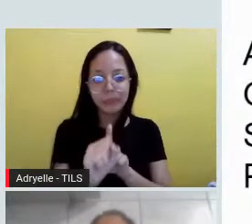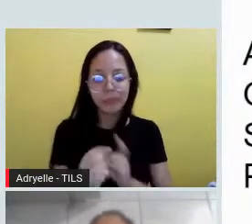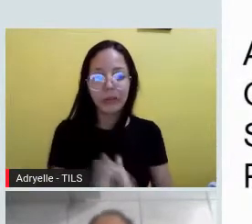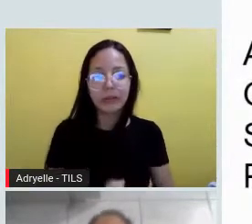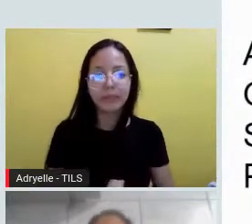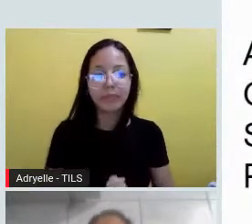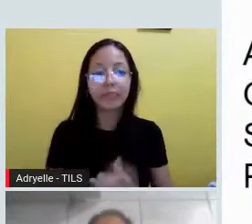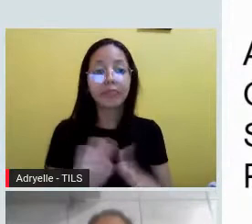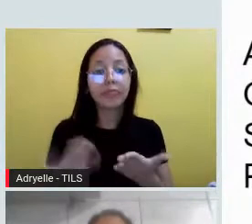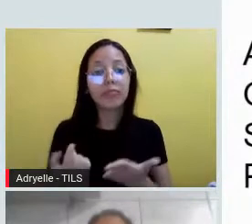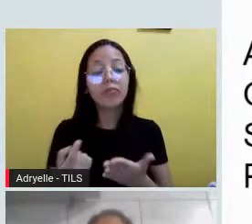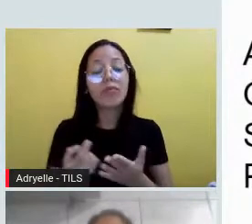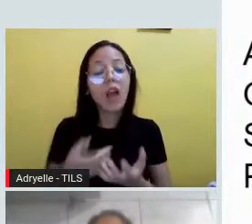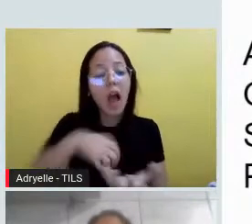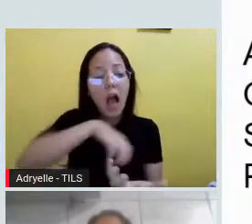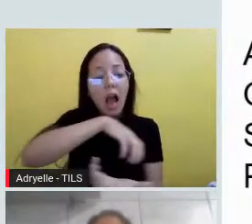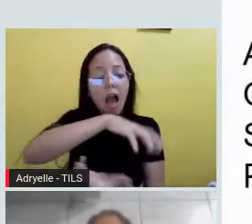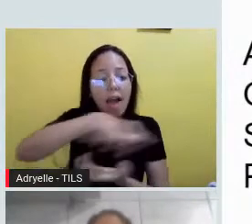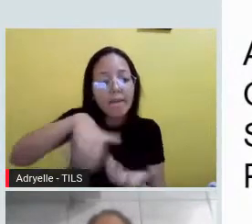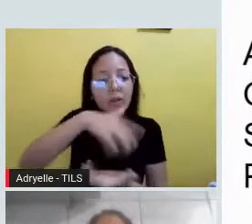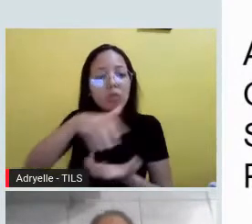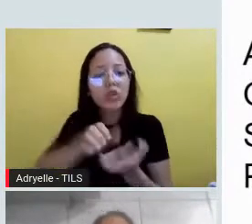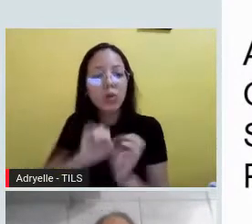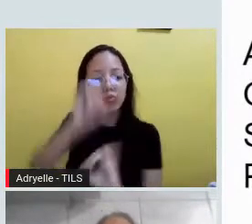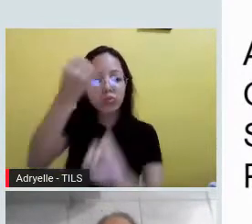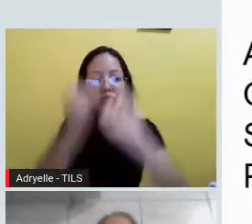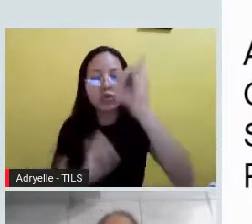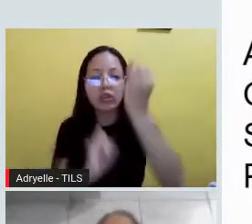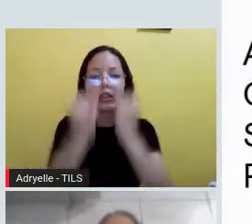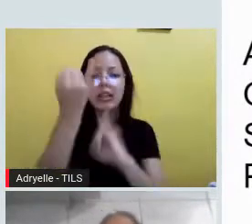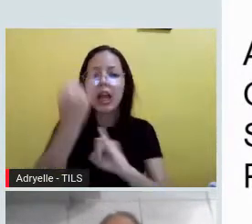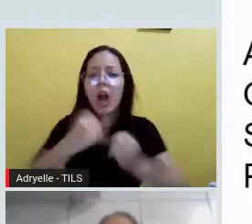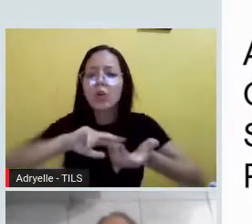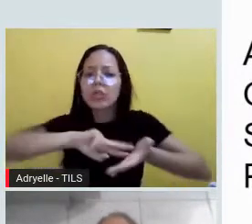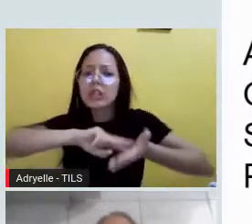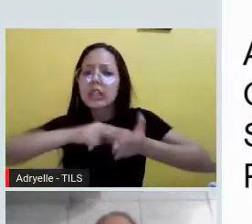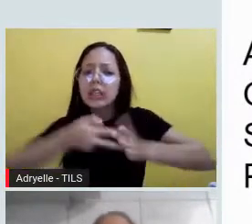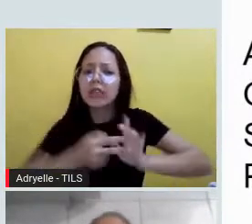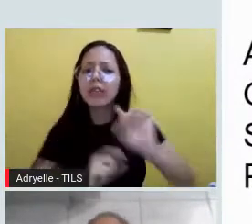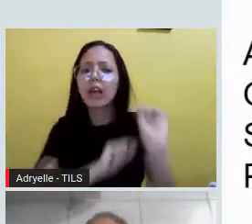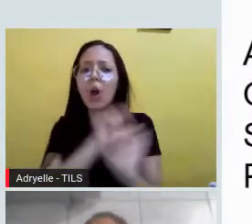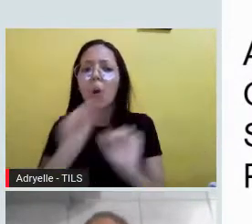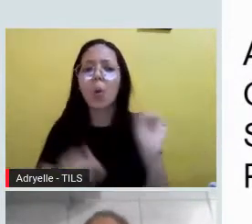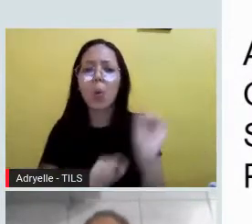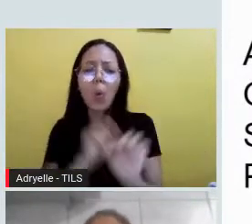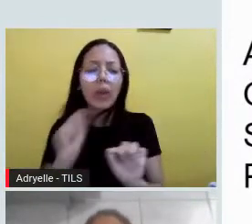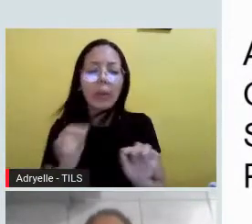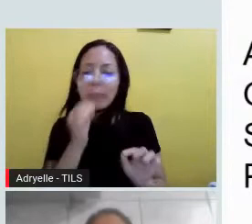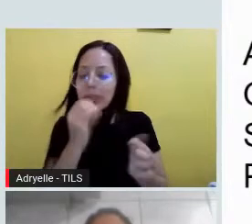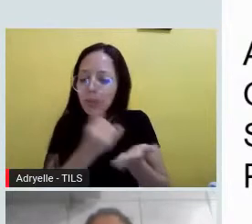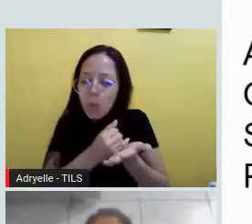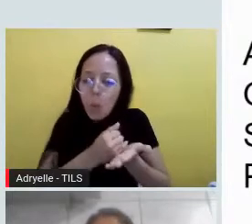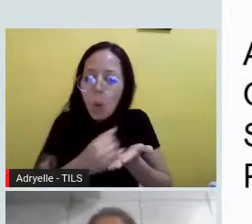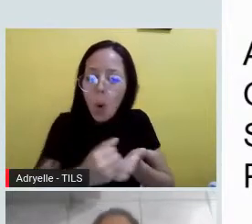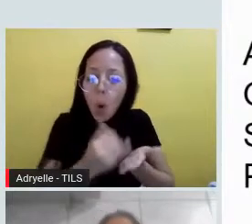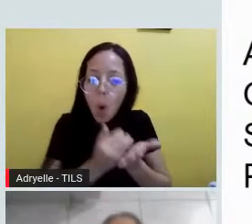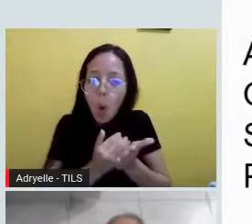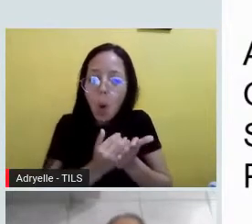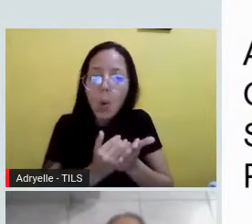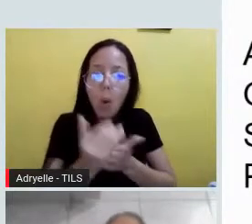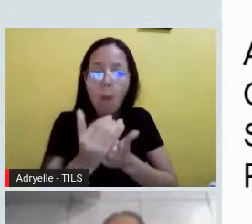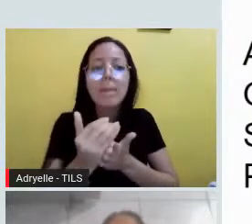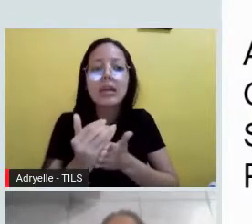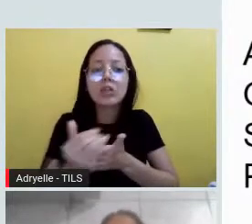A Revolução Industrial, ela significou algo mais que a introdução da máquina a